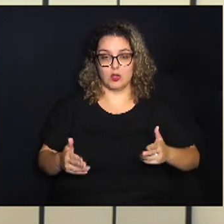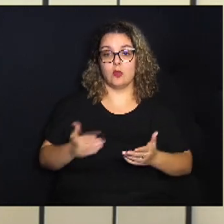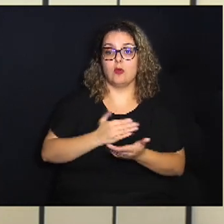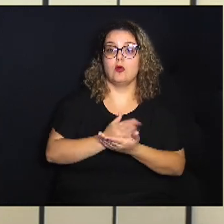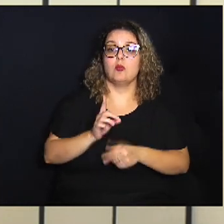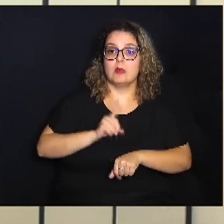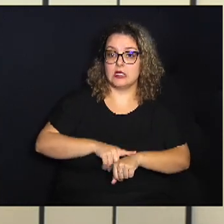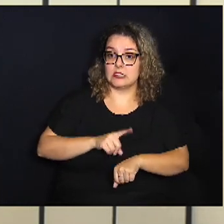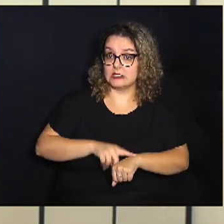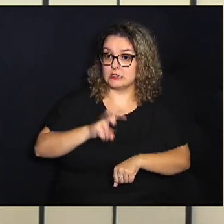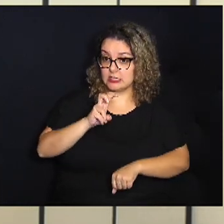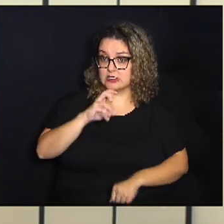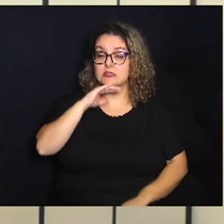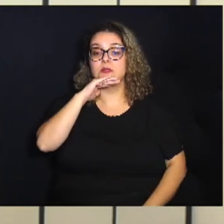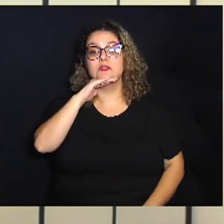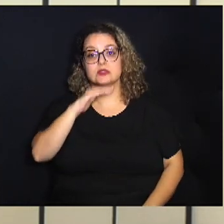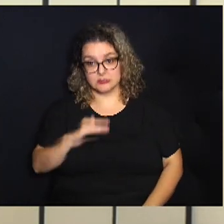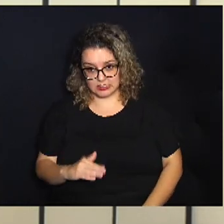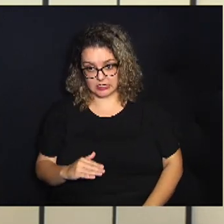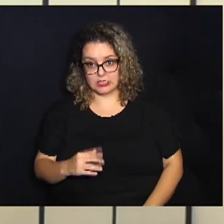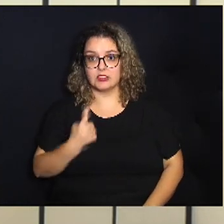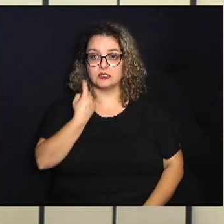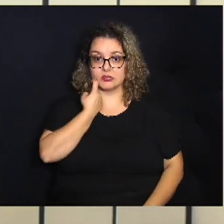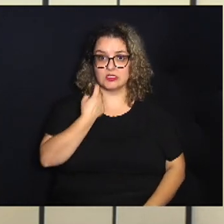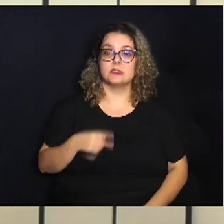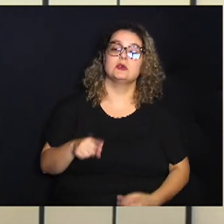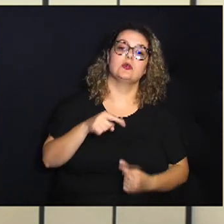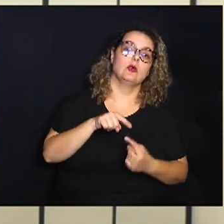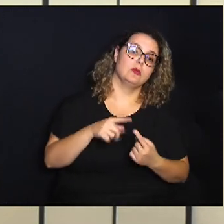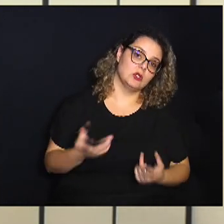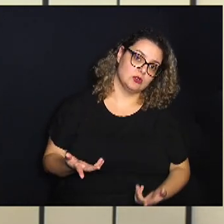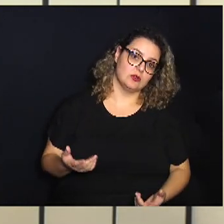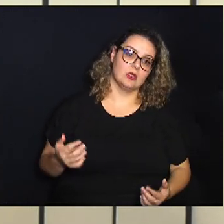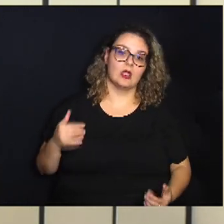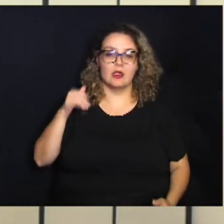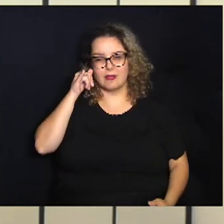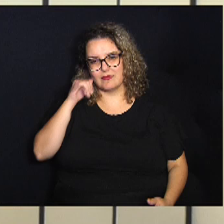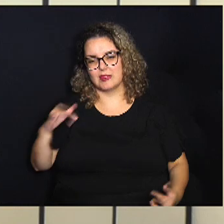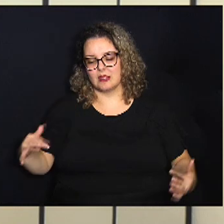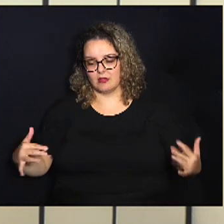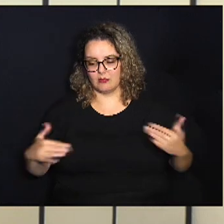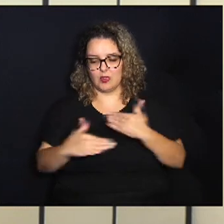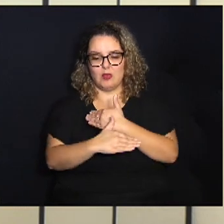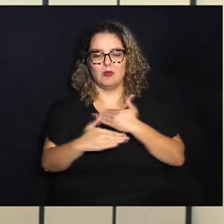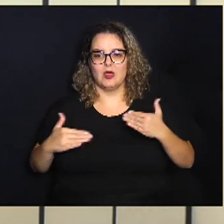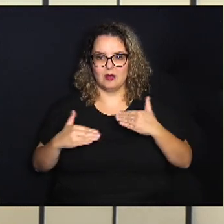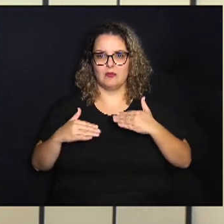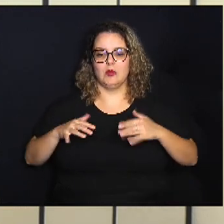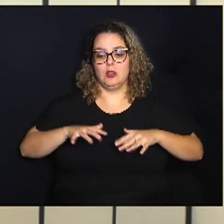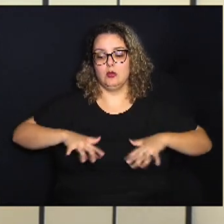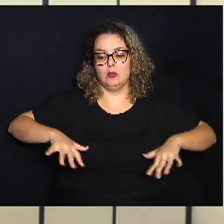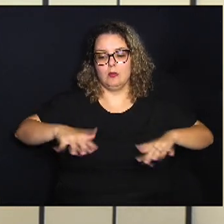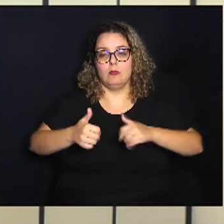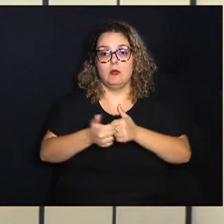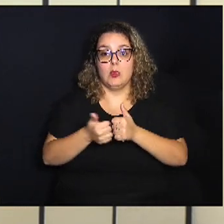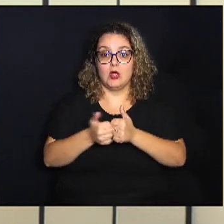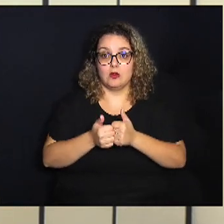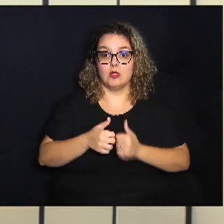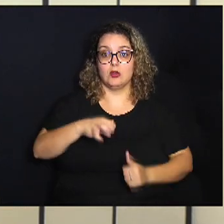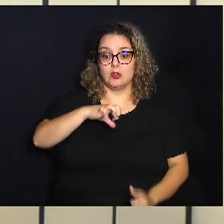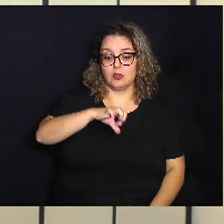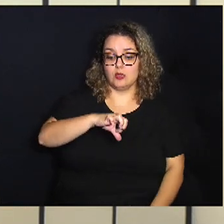das 5 horas da tarde e têm como objetivo evitar a circulação em torno das imediações do estádio. Serão